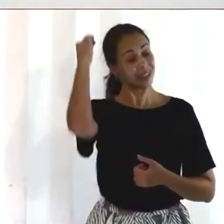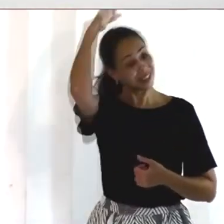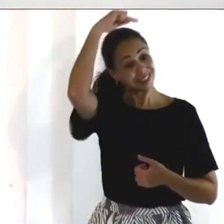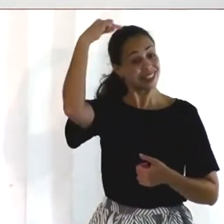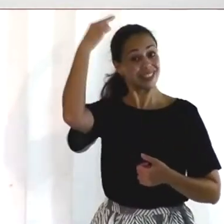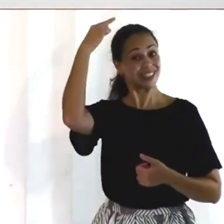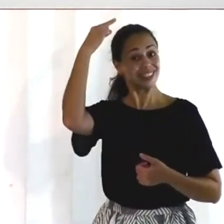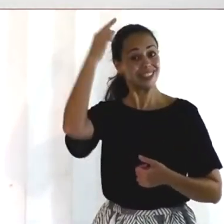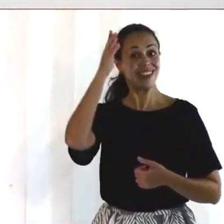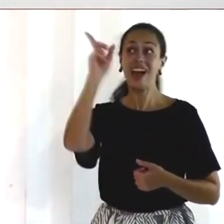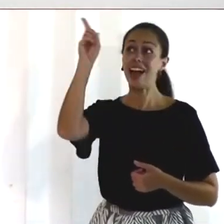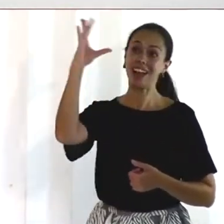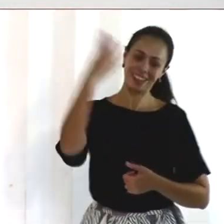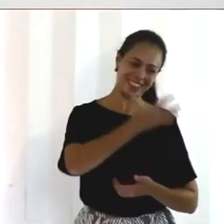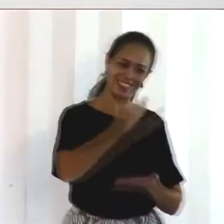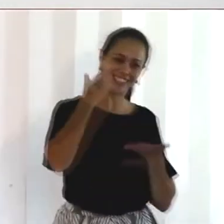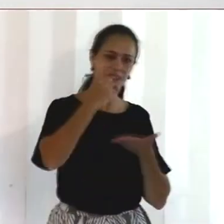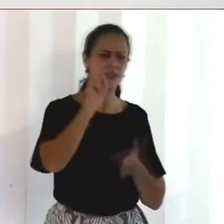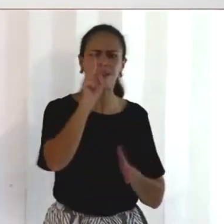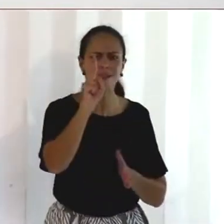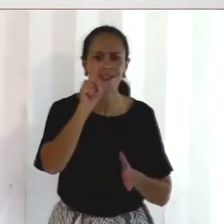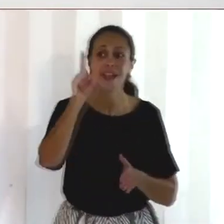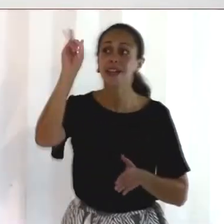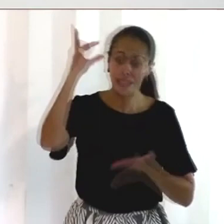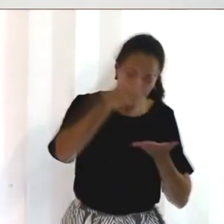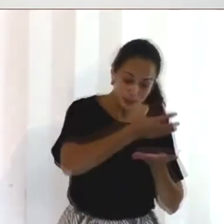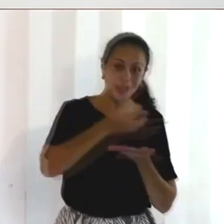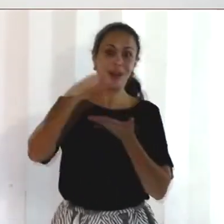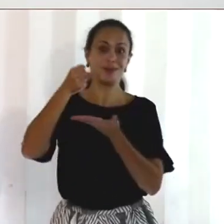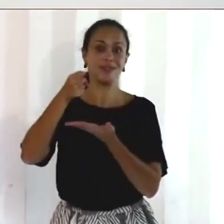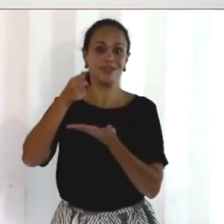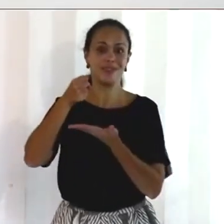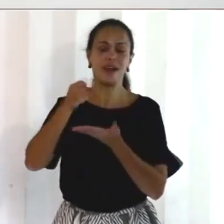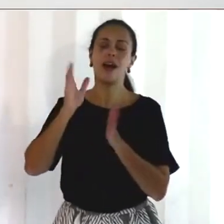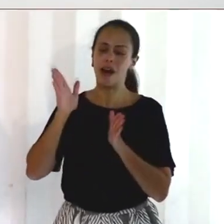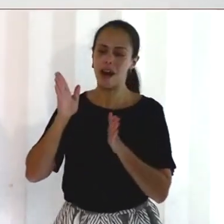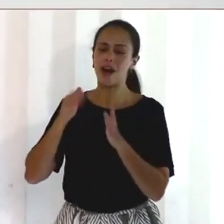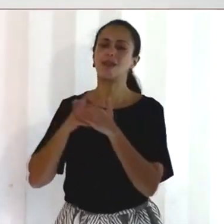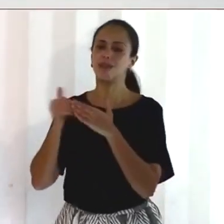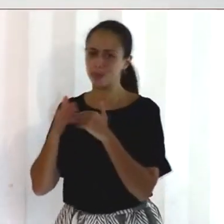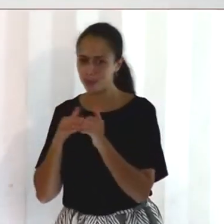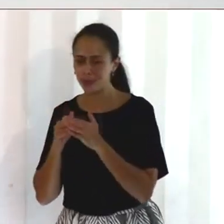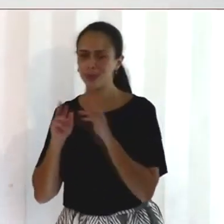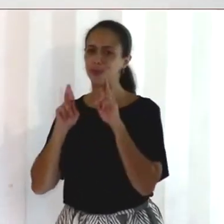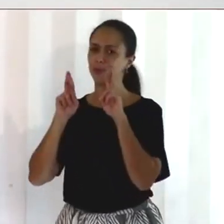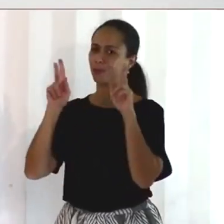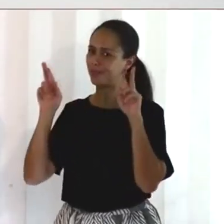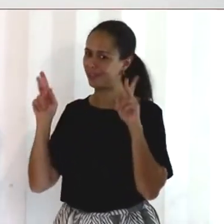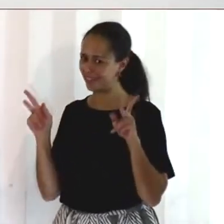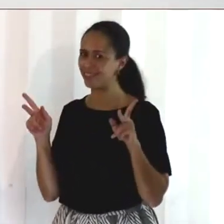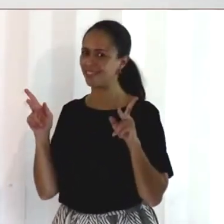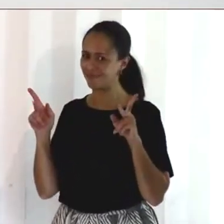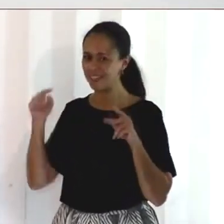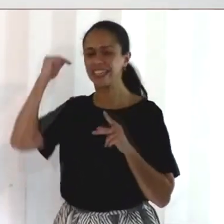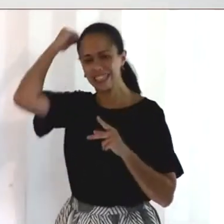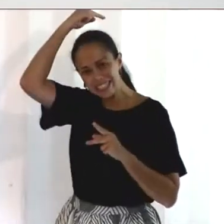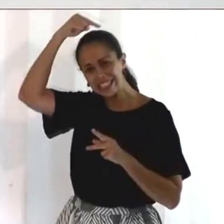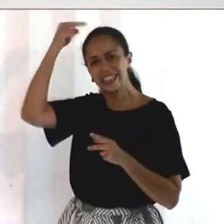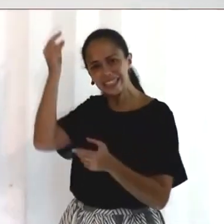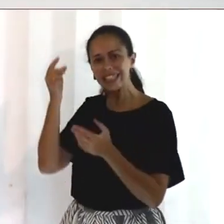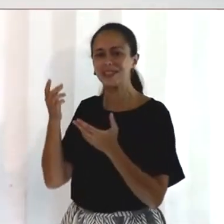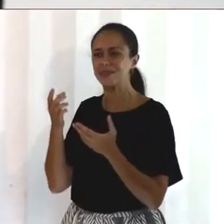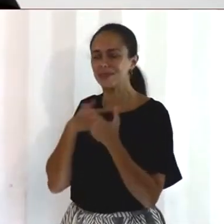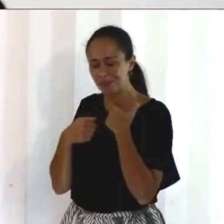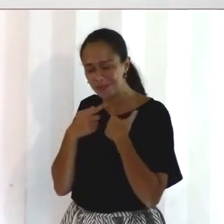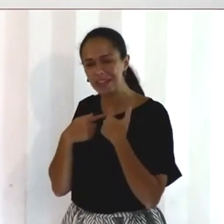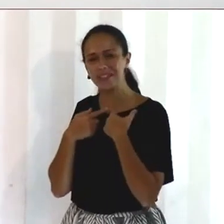veja santidade nas nossas casas. Porque se o Senhor ver, encontrar em nós santidade, seguramente Ele também